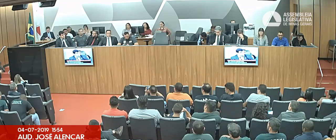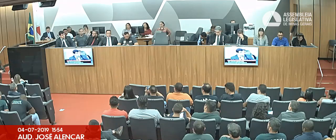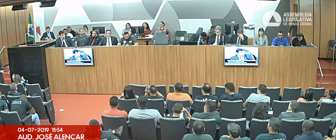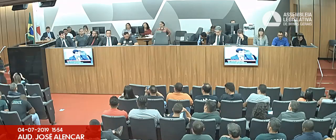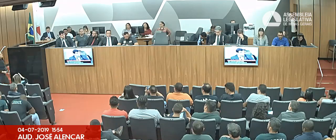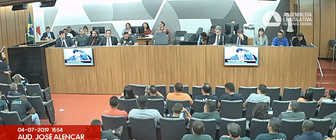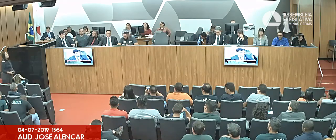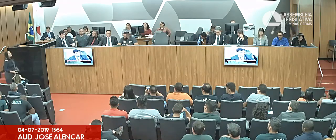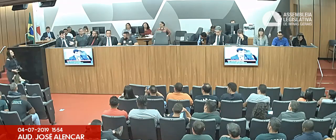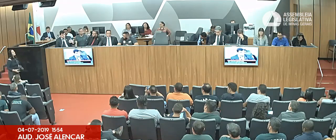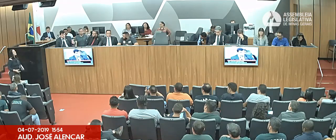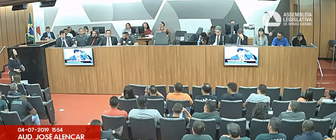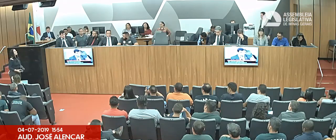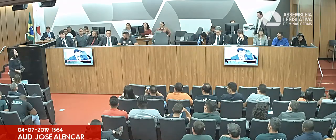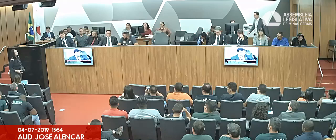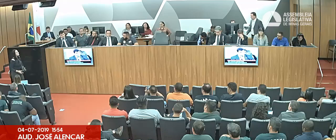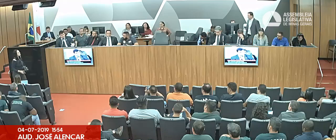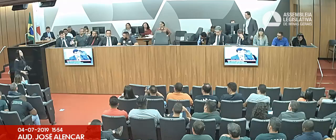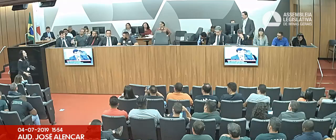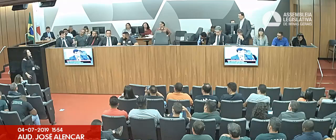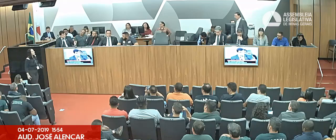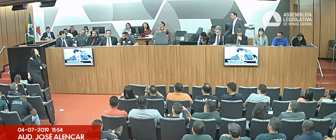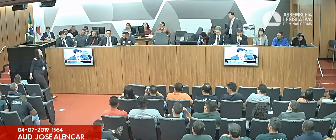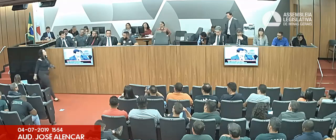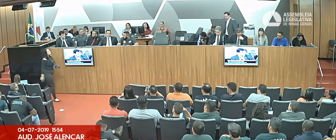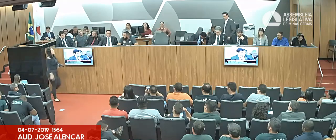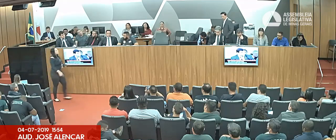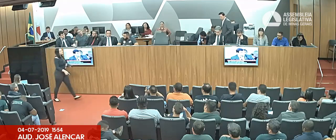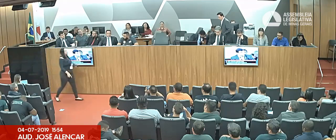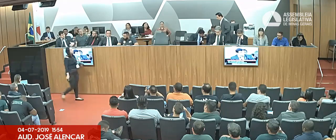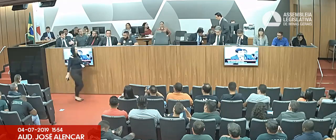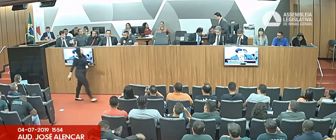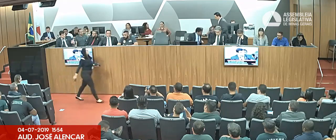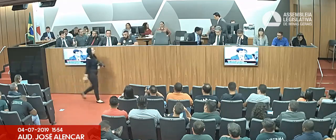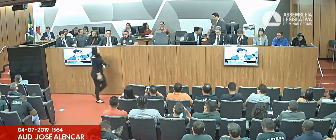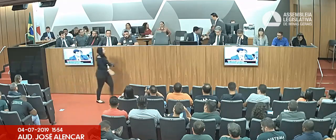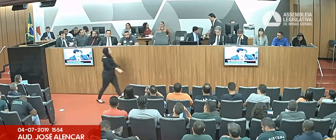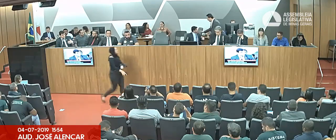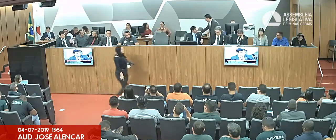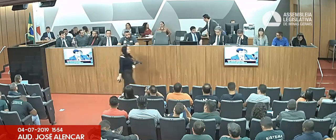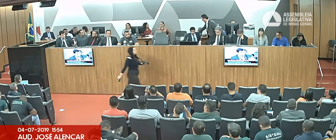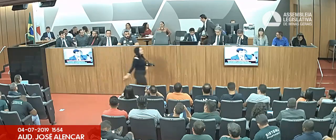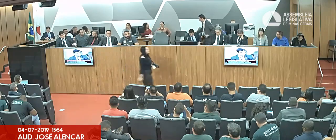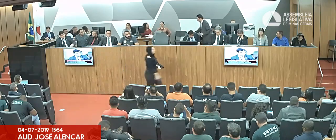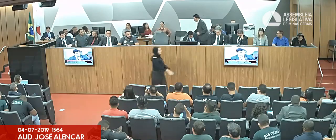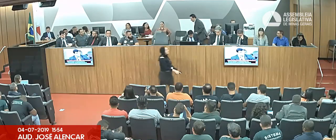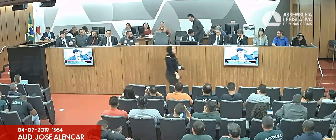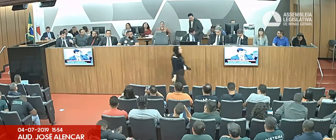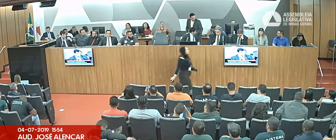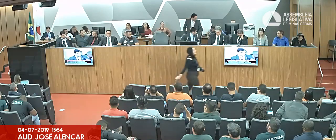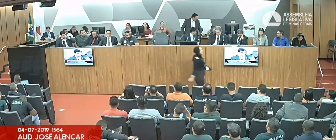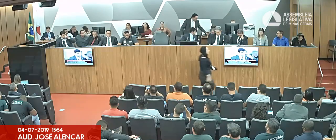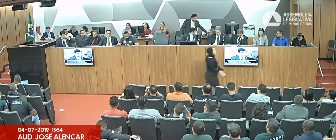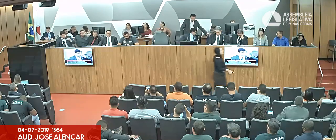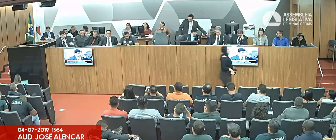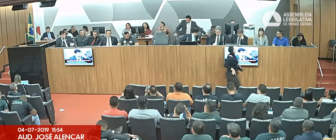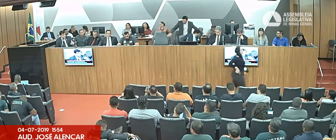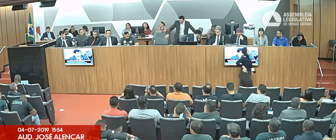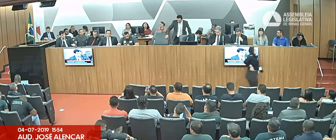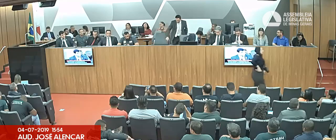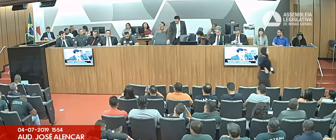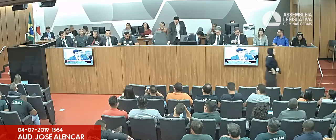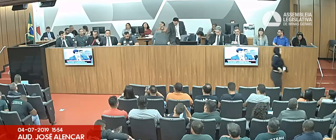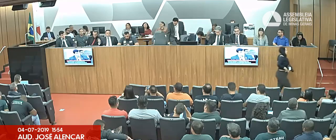pela pasta dos agentes socioeducativos e falou que era uma prioridade da secretaria o sistema prisional e sistema socioeducativo que o